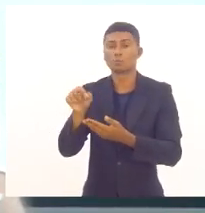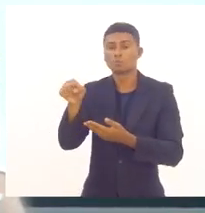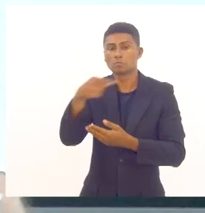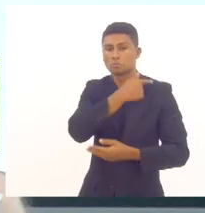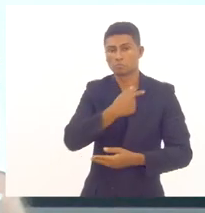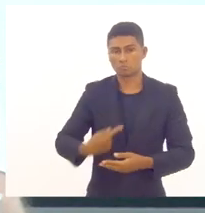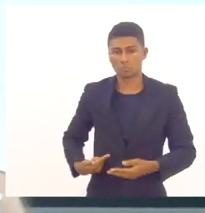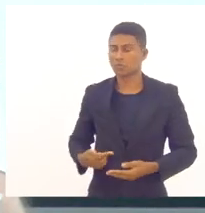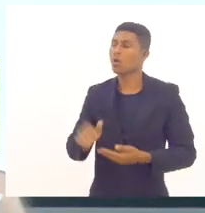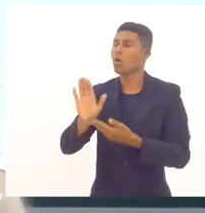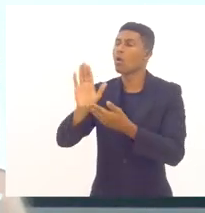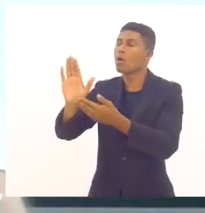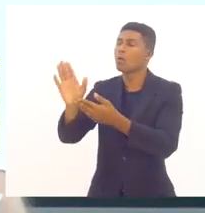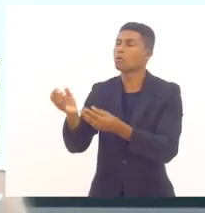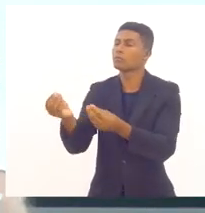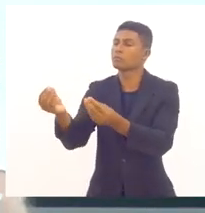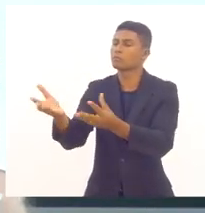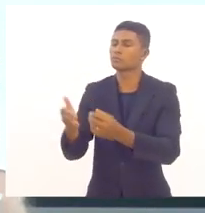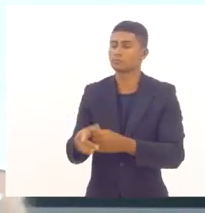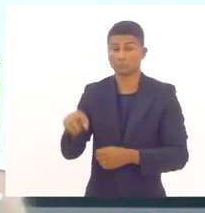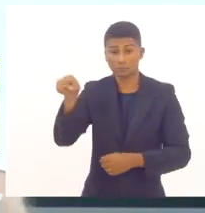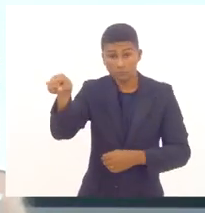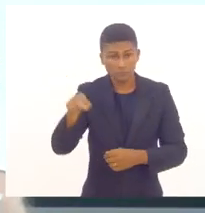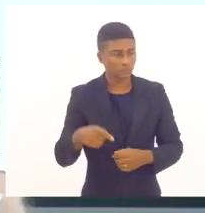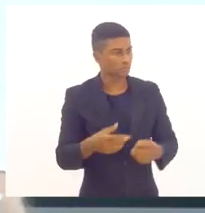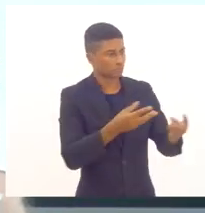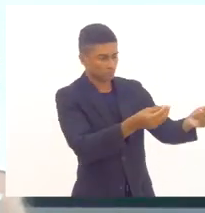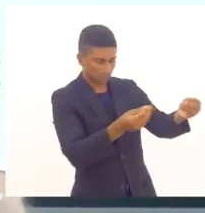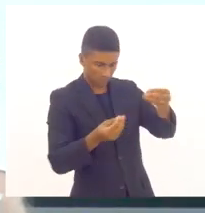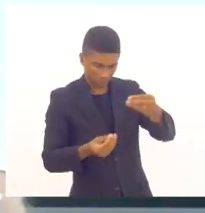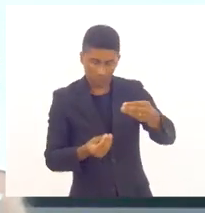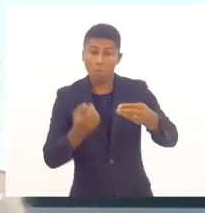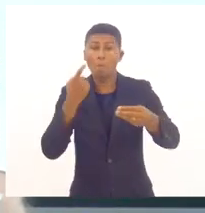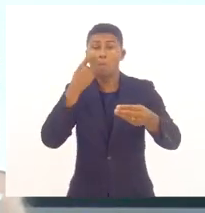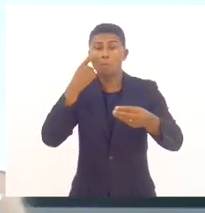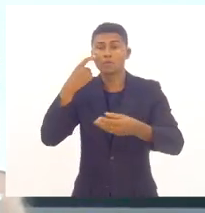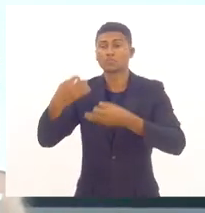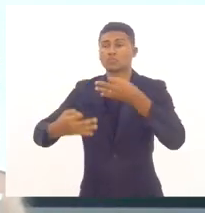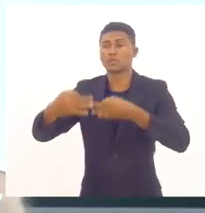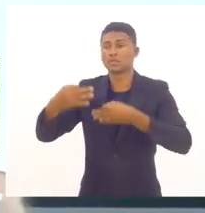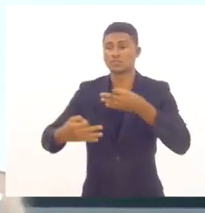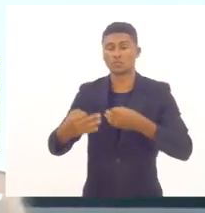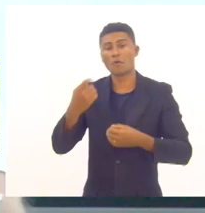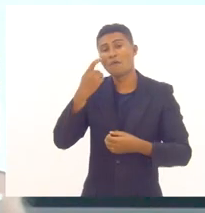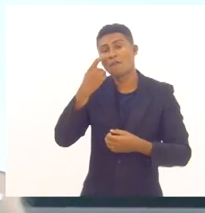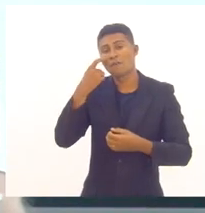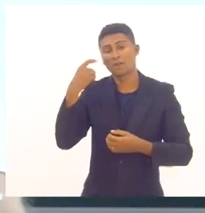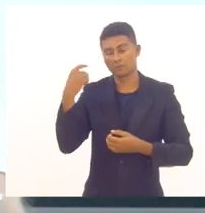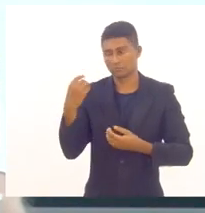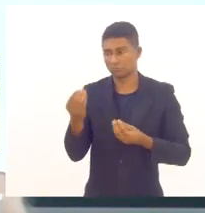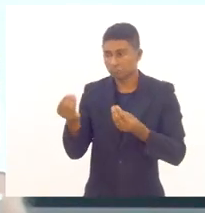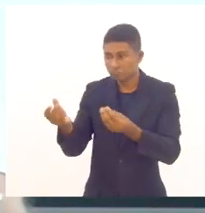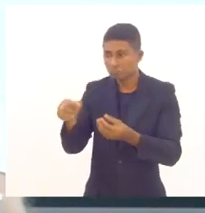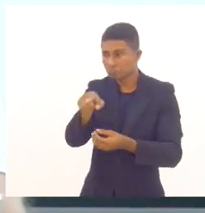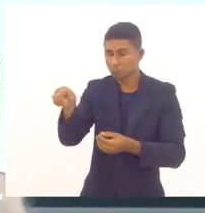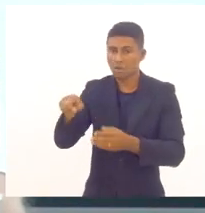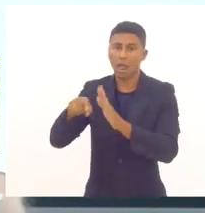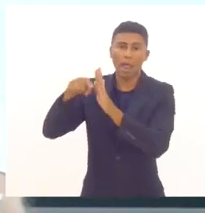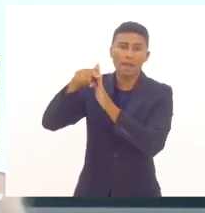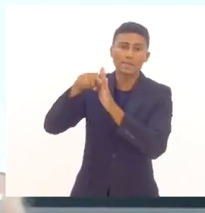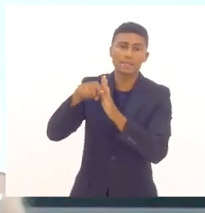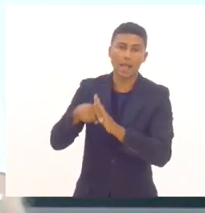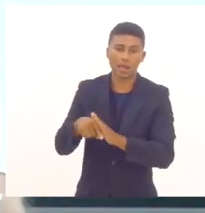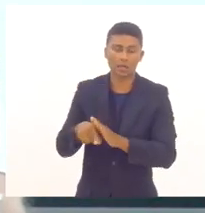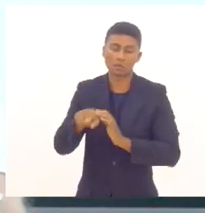com as alterações, e o governo mandou para o jurídico do gabinete do governo para eles analisarem e